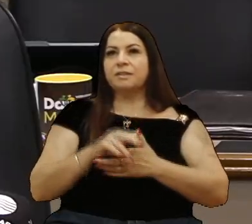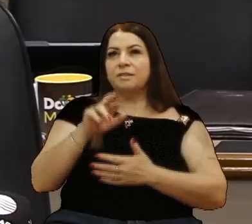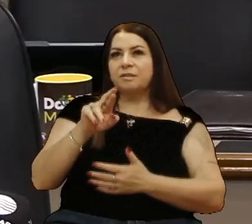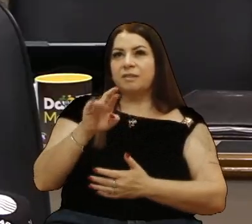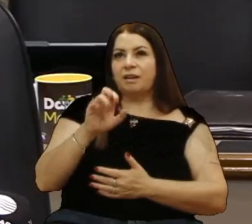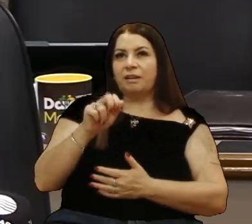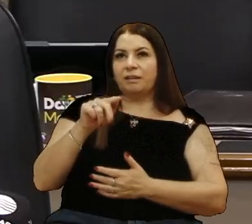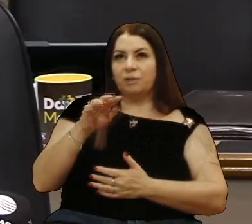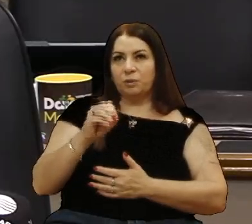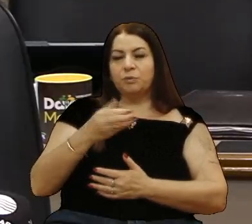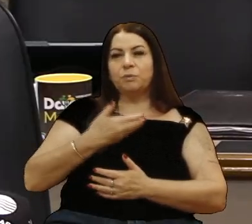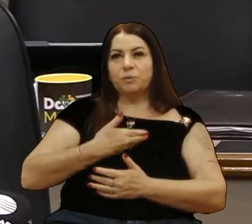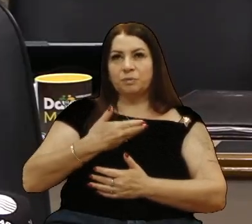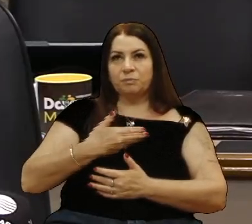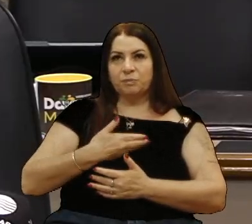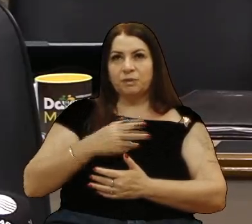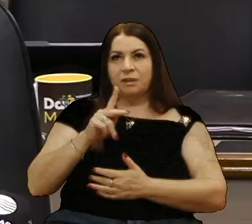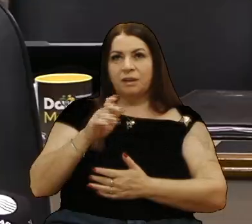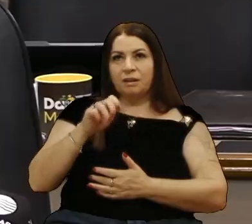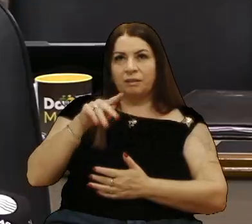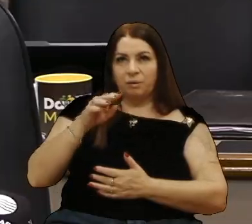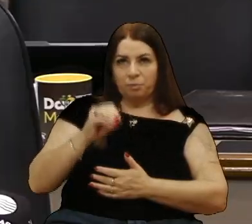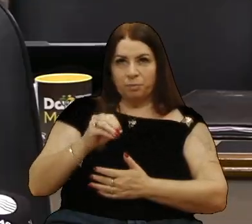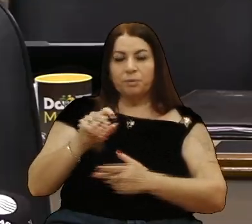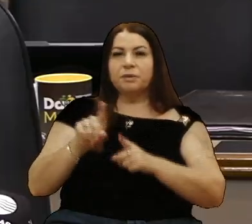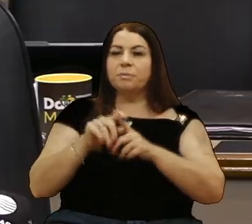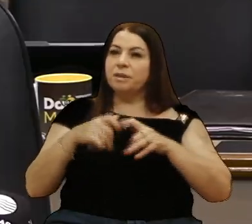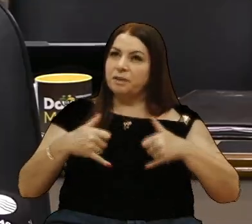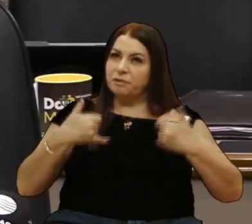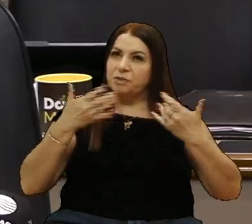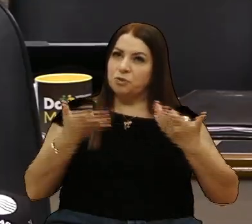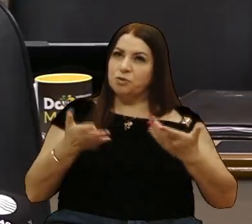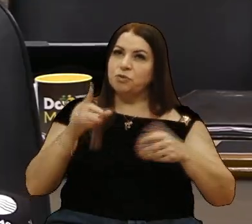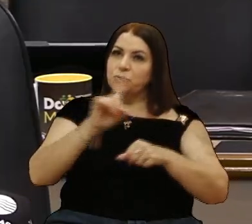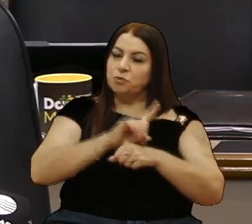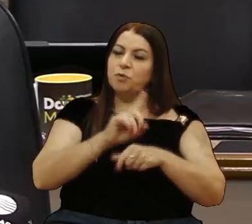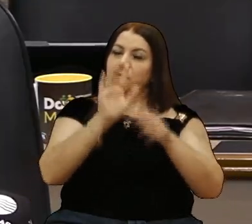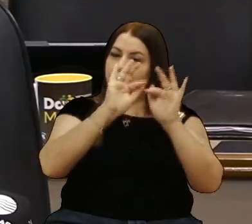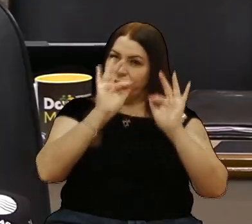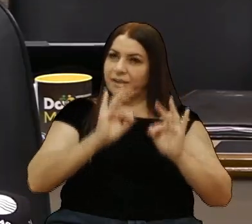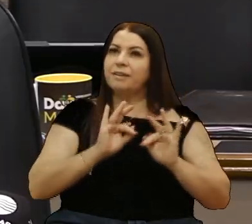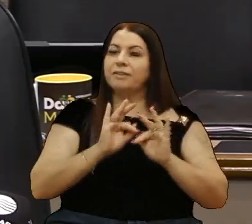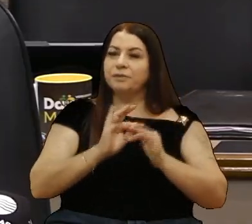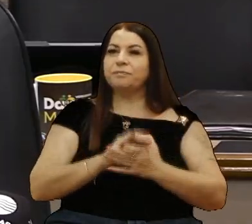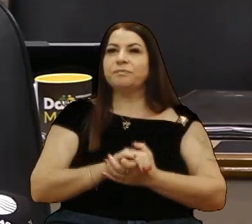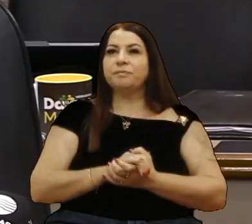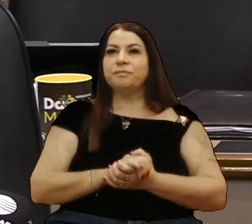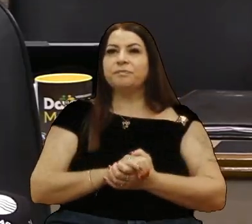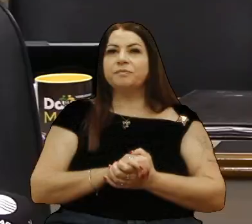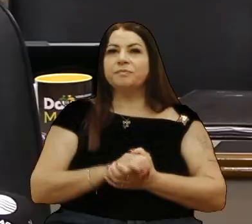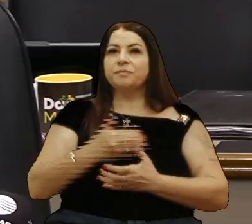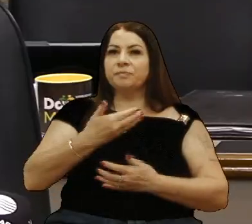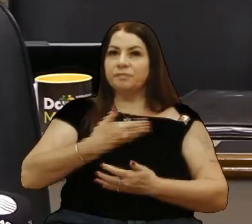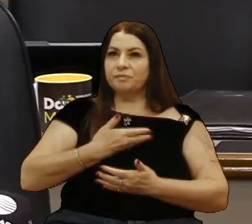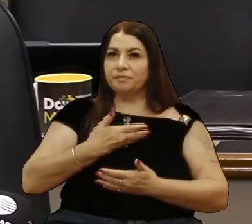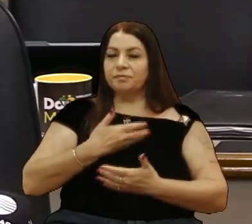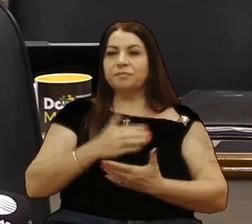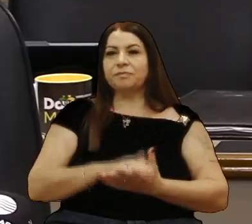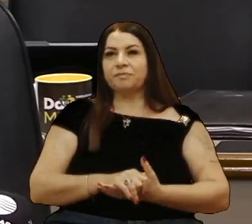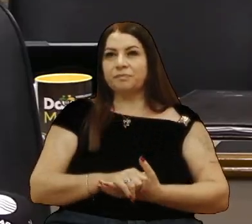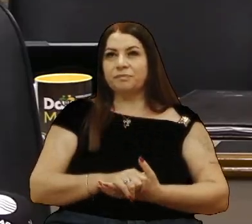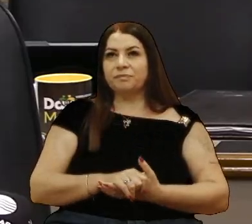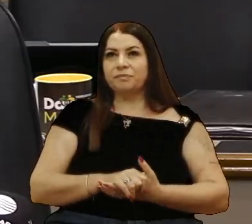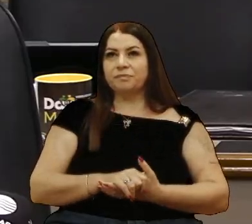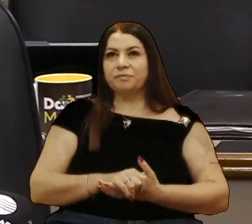Renato, meu grande amigo também da Campo Esportes, aniversariando no dia de hoje, felicidades ao amigo. Né?